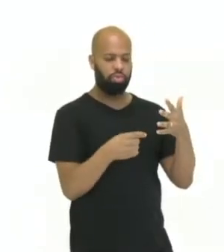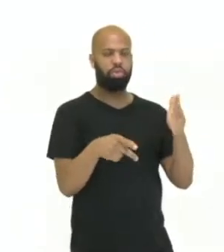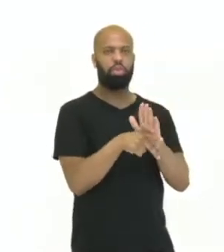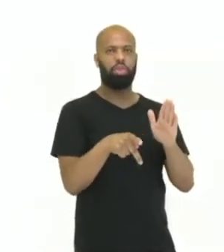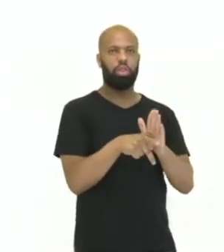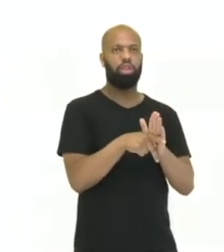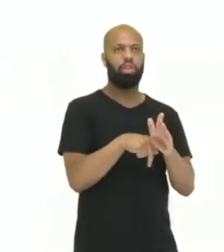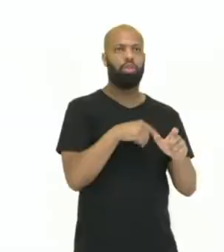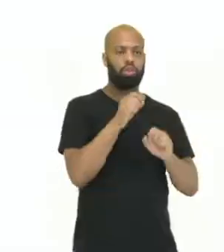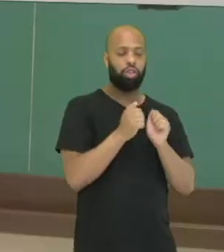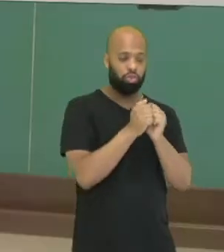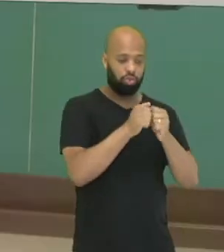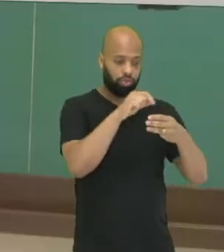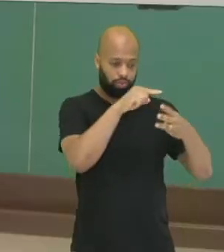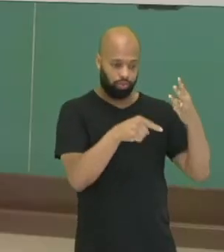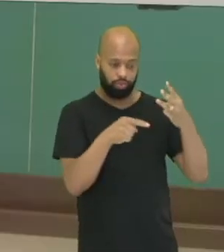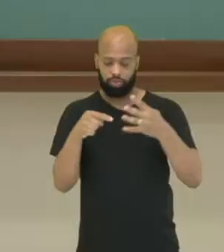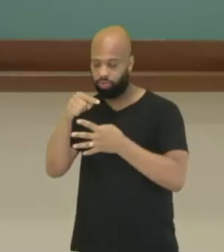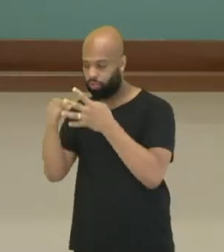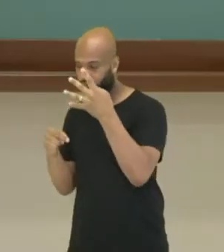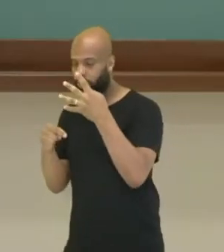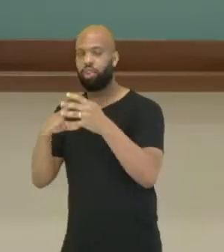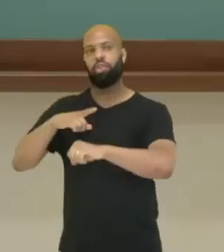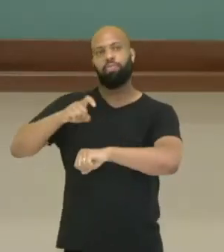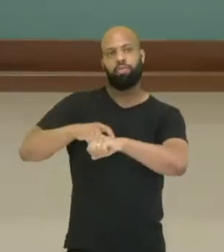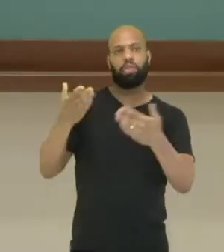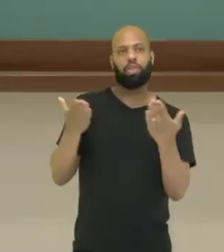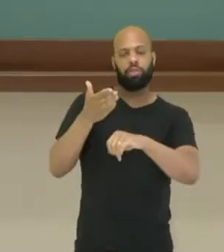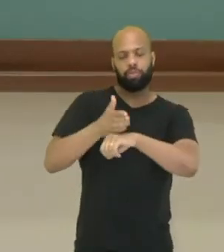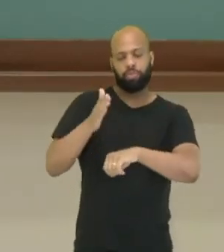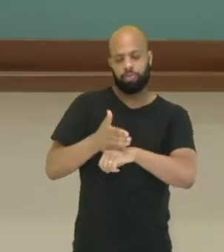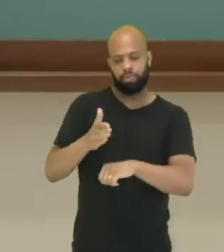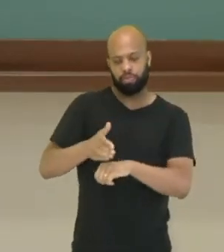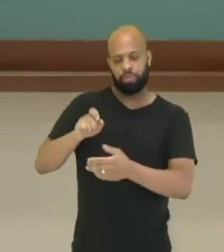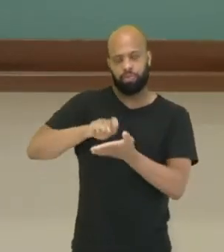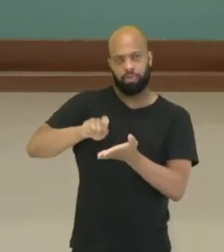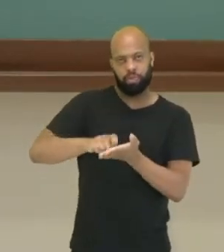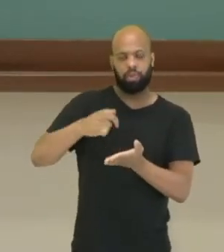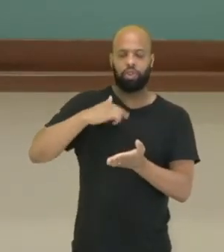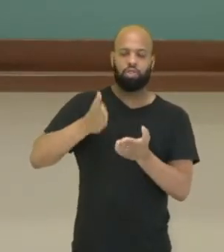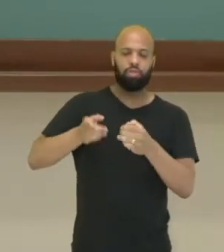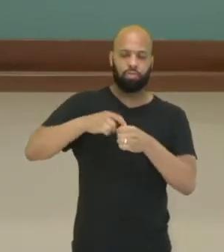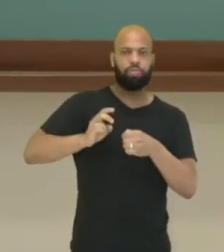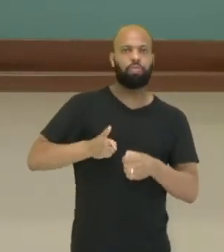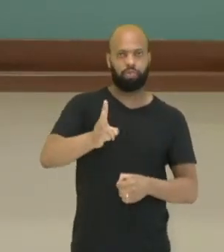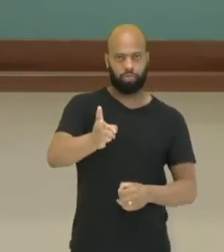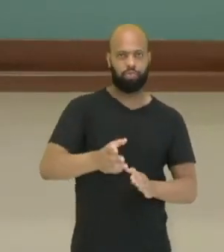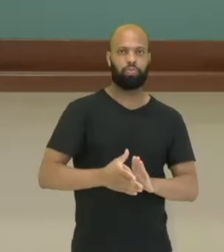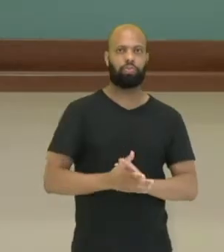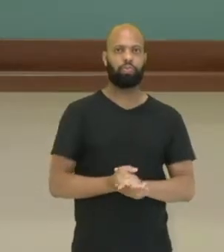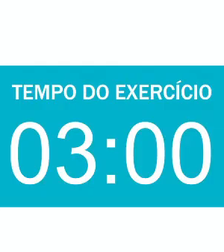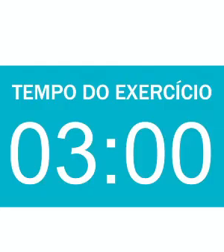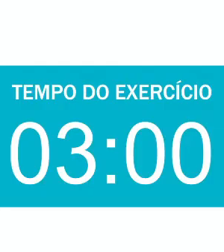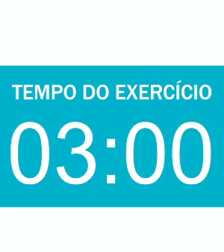e um acompanhamento? Eu vou deixar um tempo para vocês, a gente já volta com a resolução.